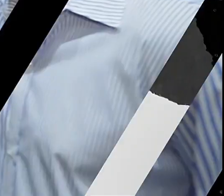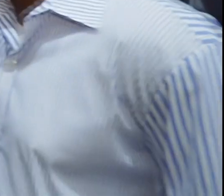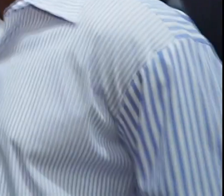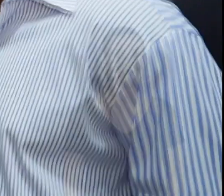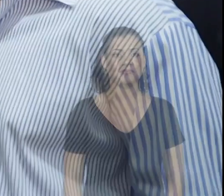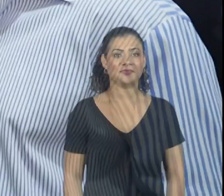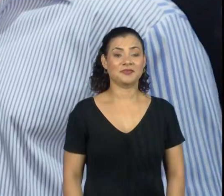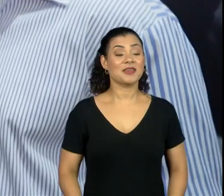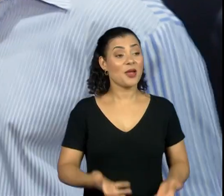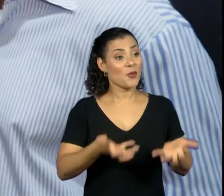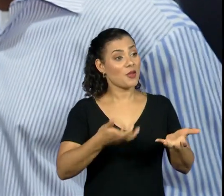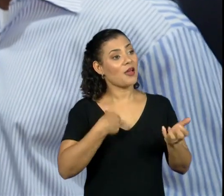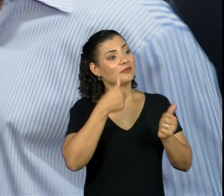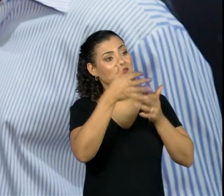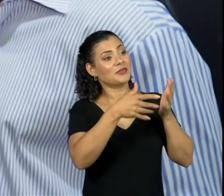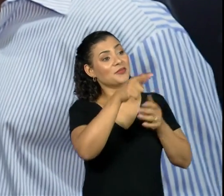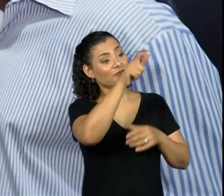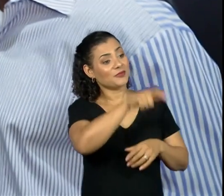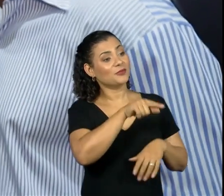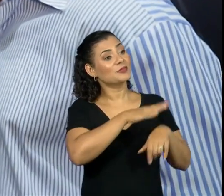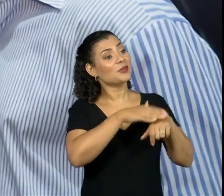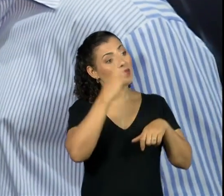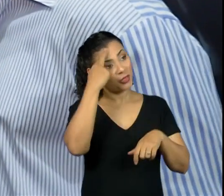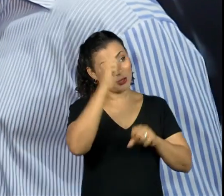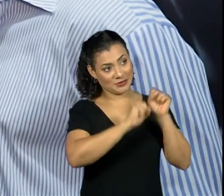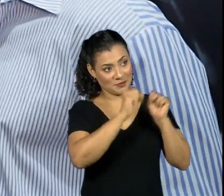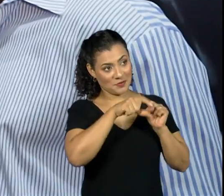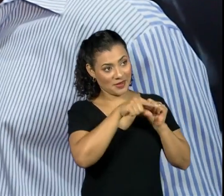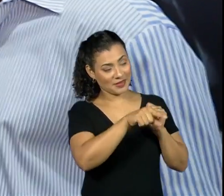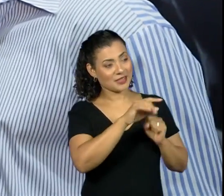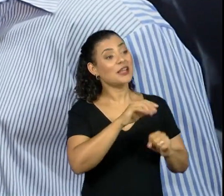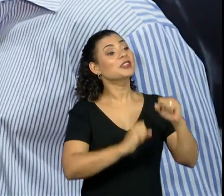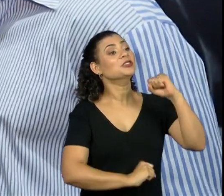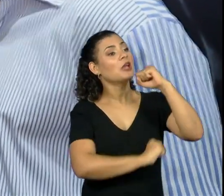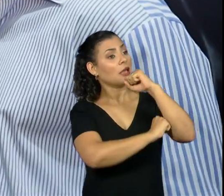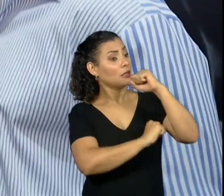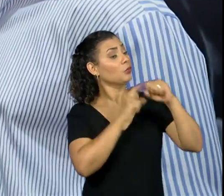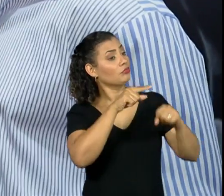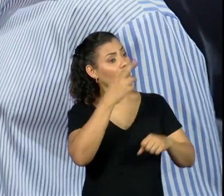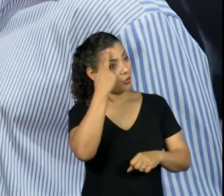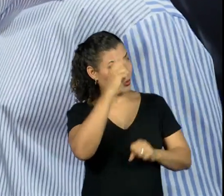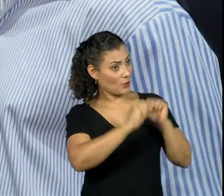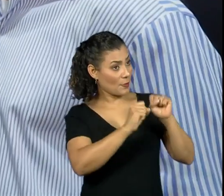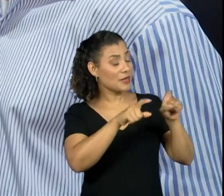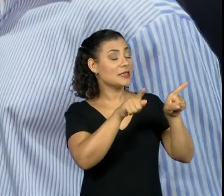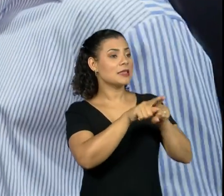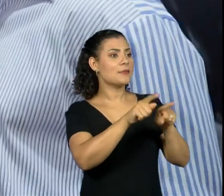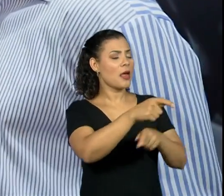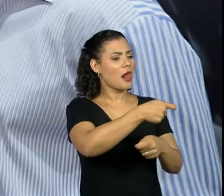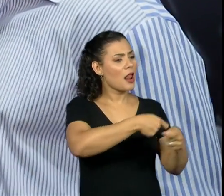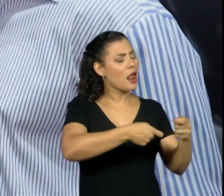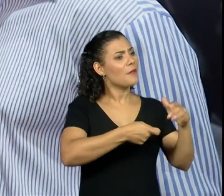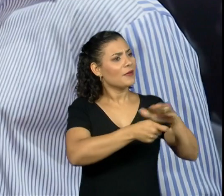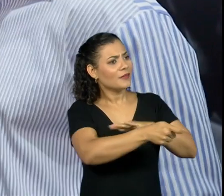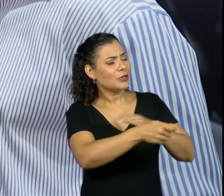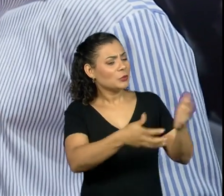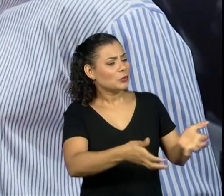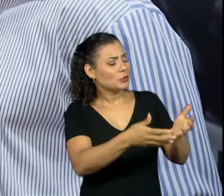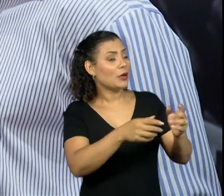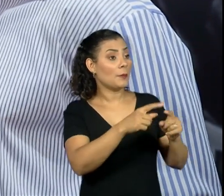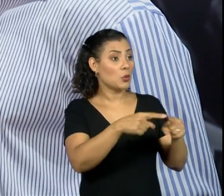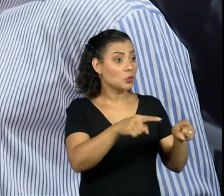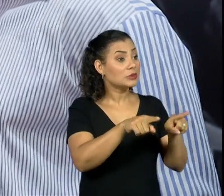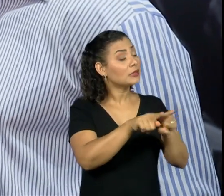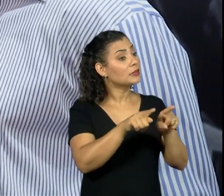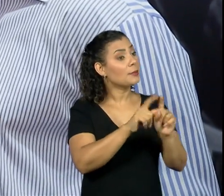Eu quero falar agora desse Thiaguinho empresário, desse cara que não só empreende, que investe na música, mas